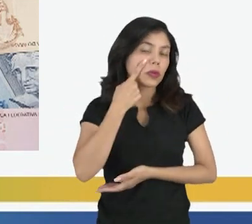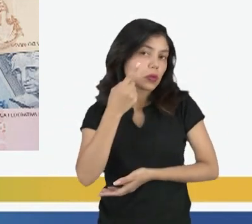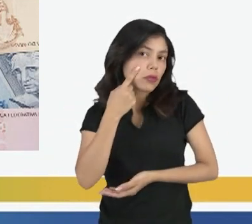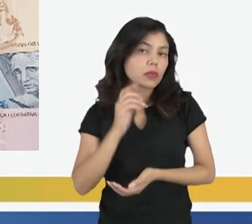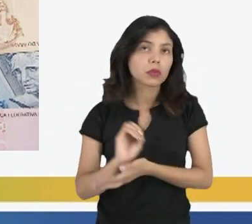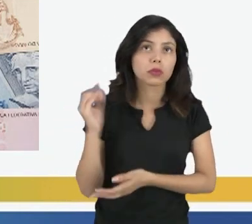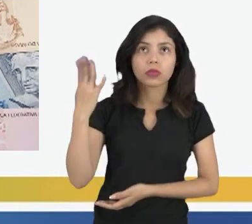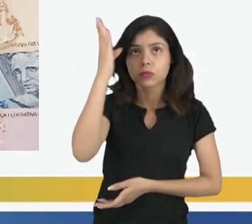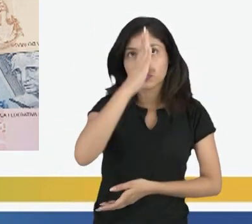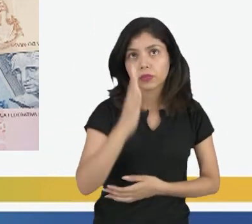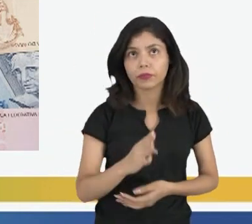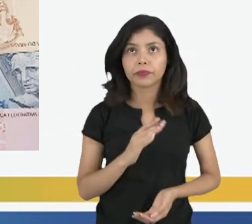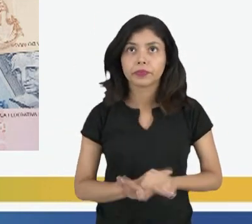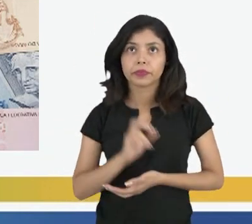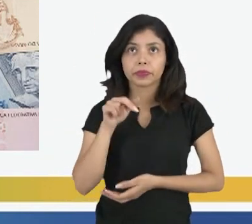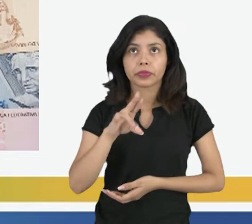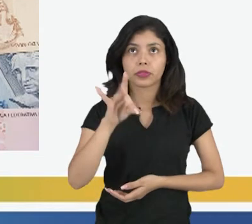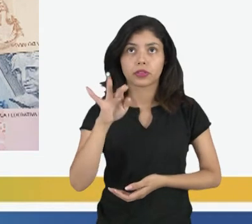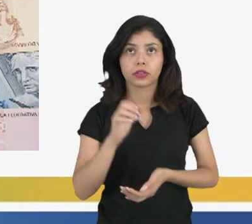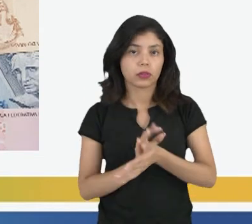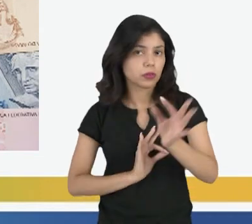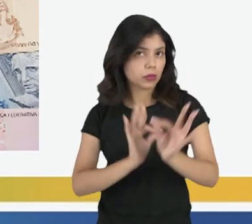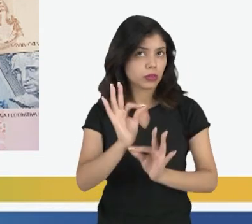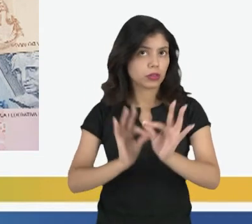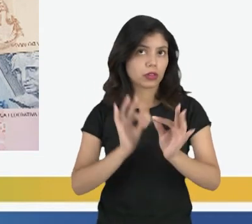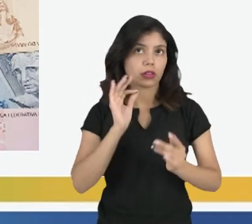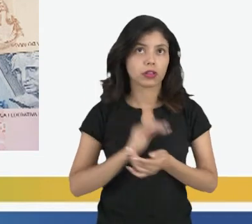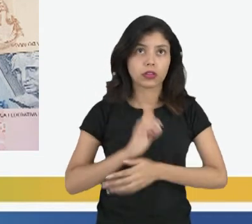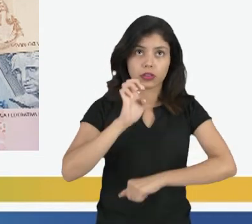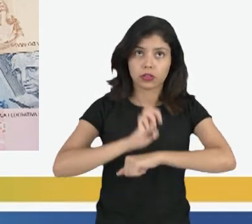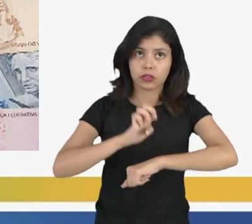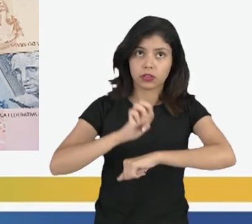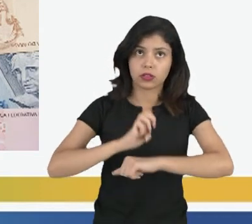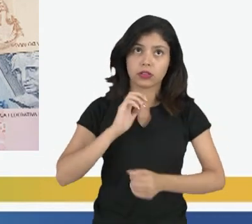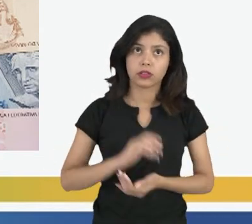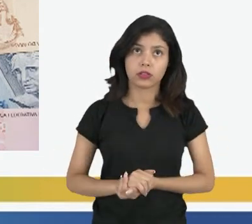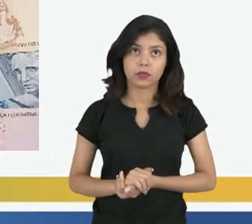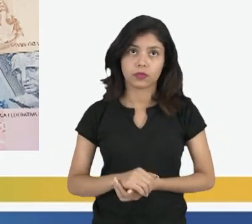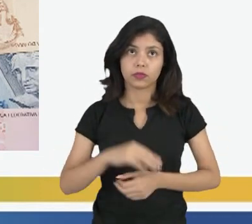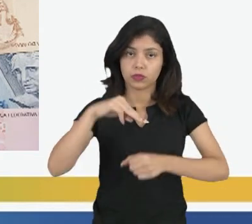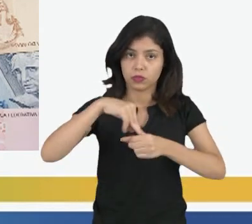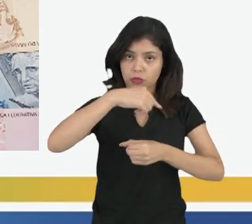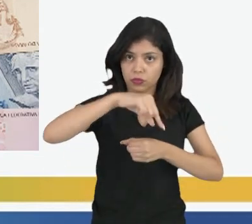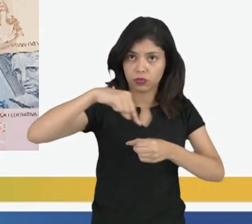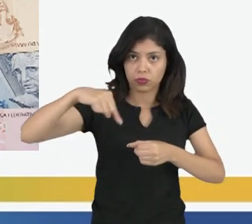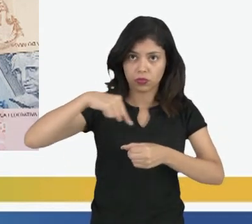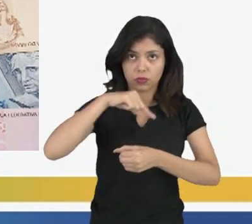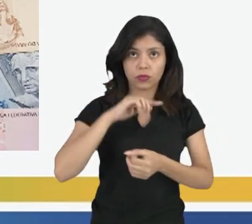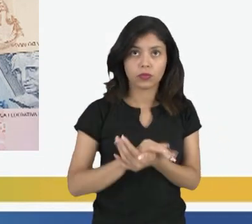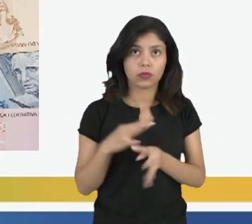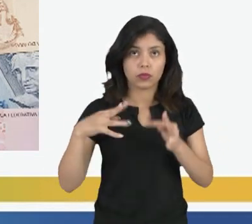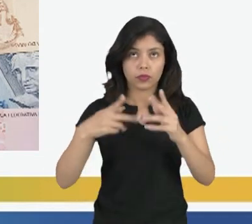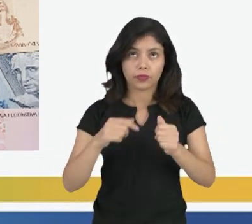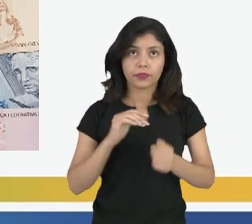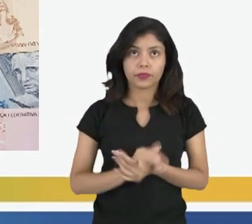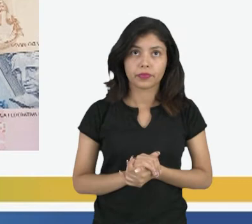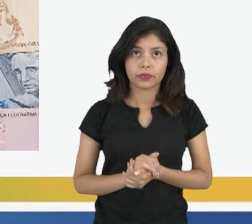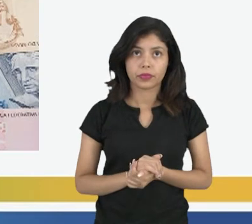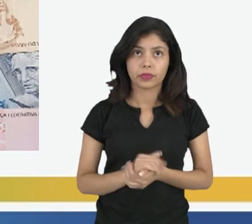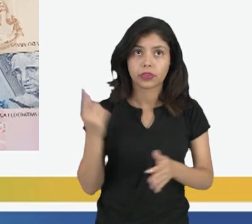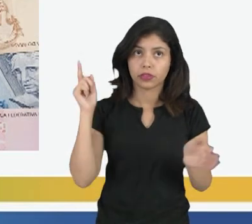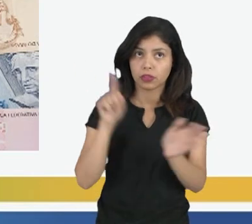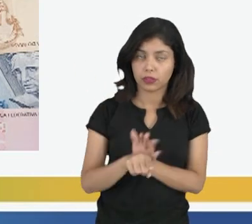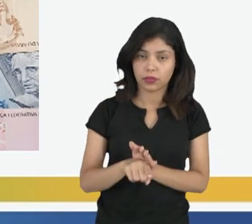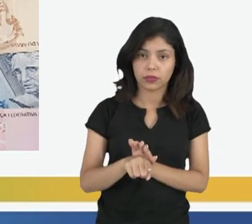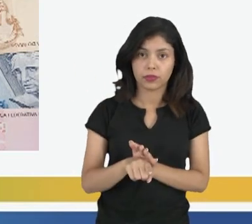observar o caso brasileiro as unidades administrativas são os estados os municípios aí já já tem tudo a ver e